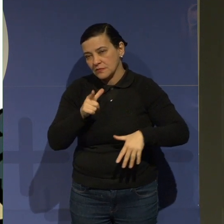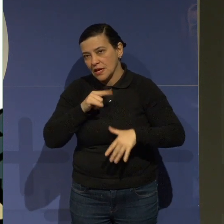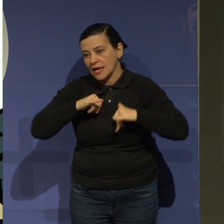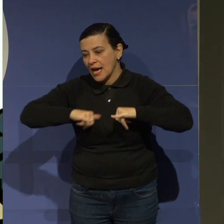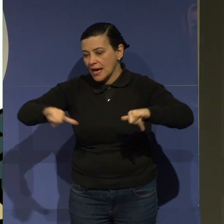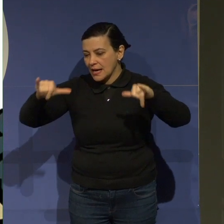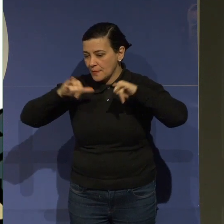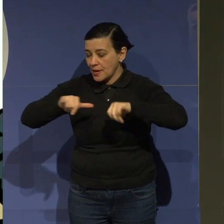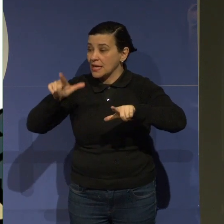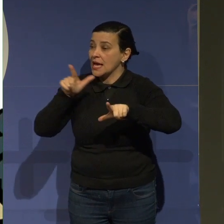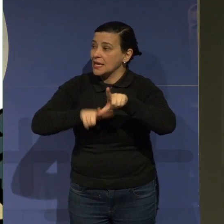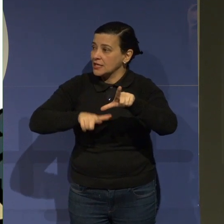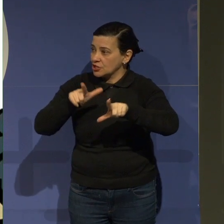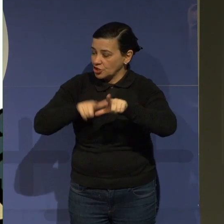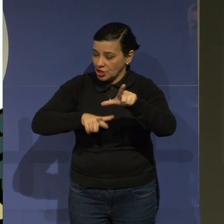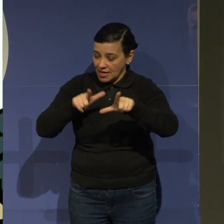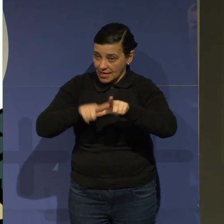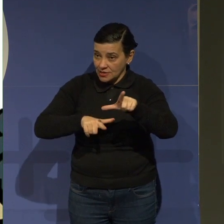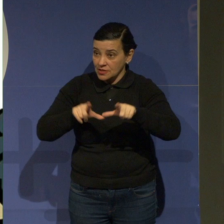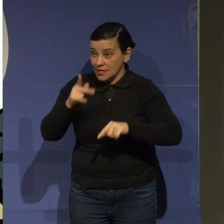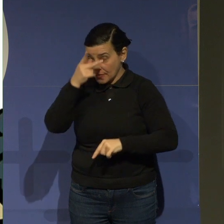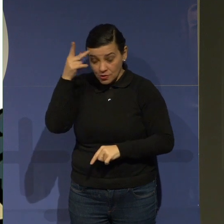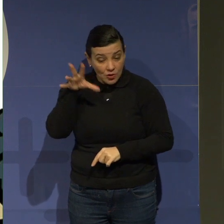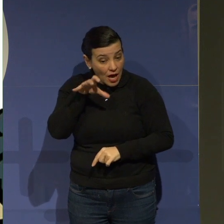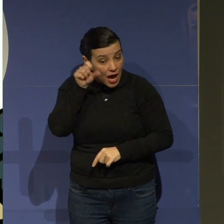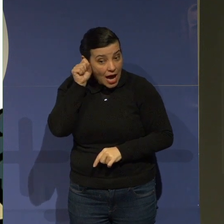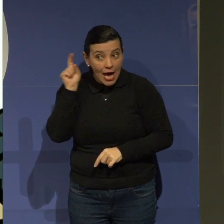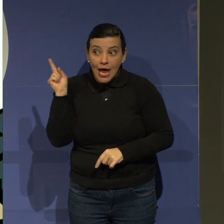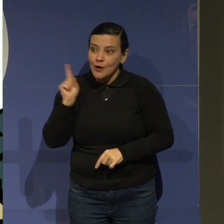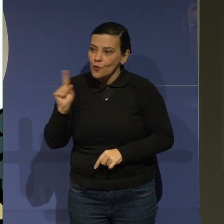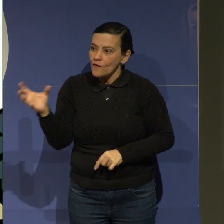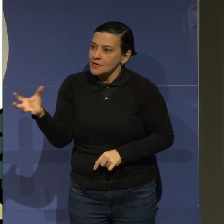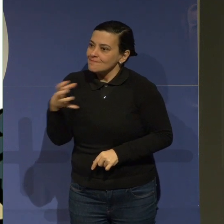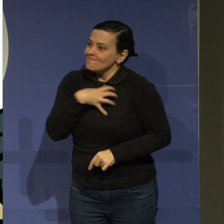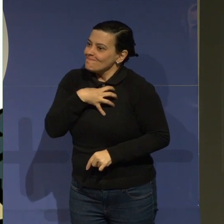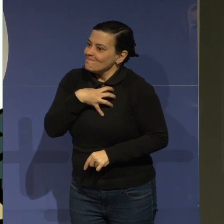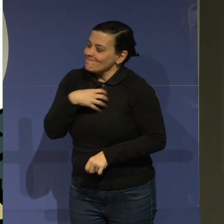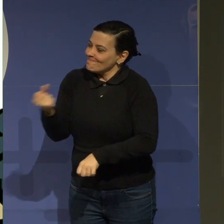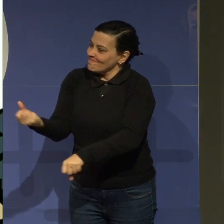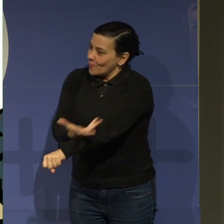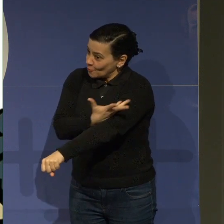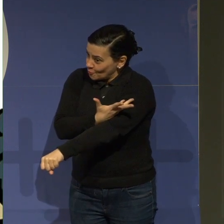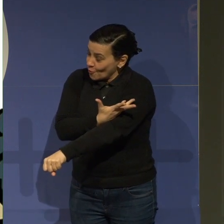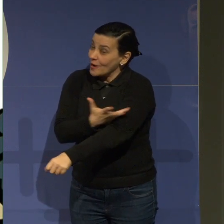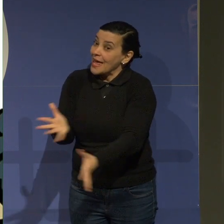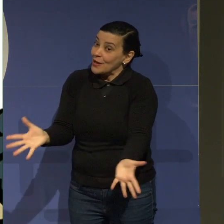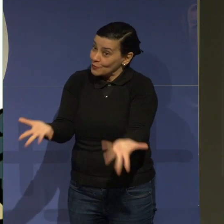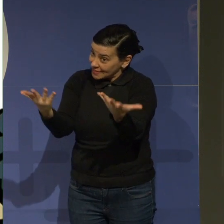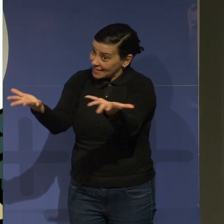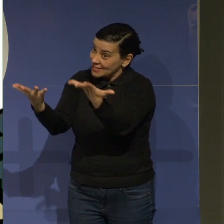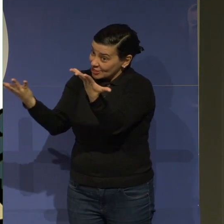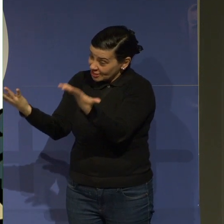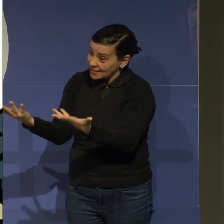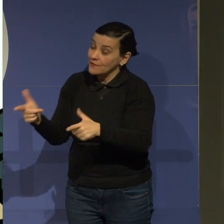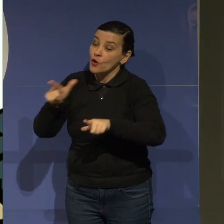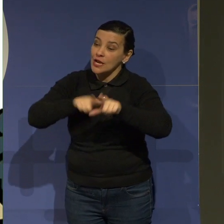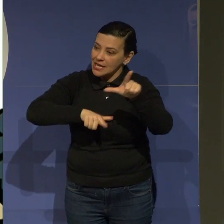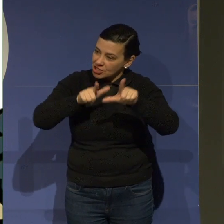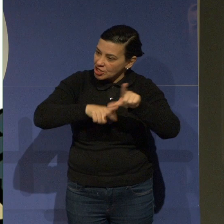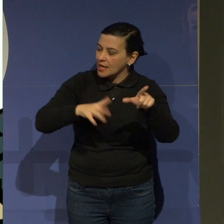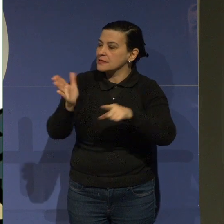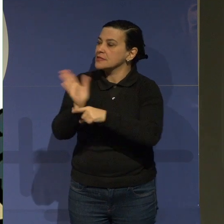campanha Legendas para quem não ouve, mas se emociona, que é o incentivo para a gente ter legendas em